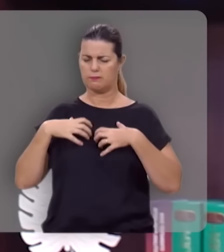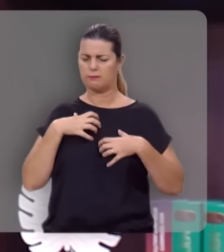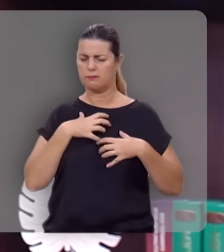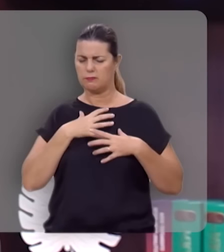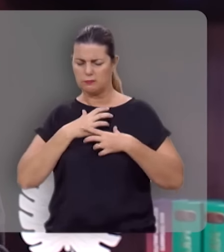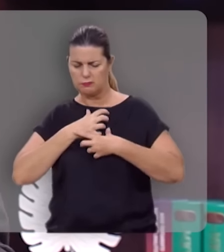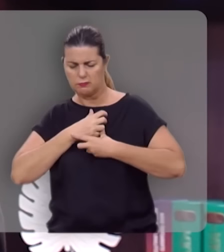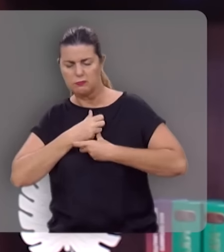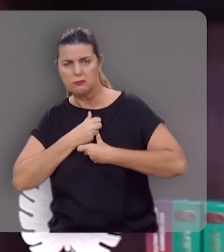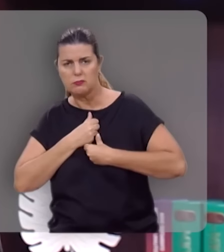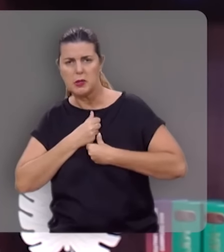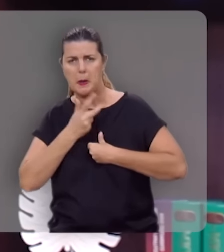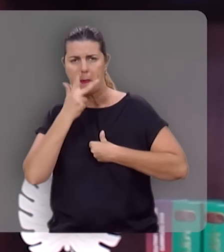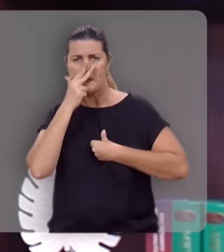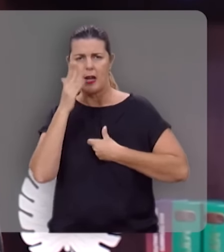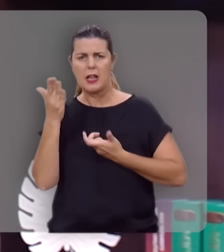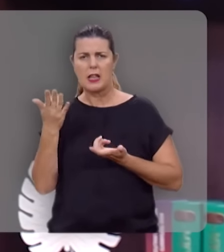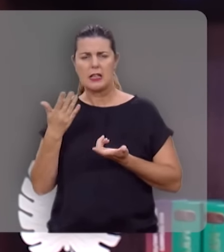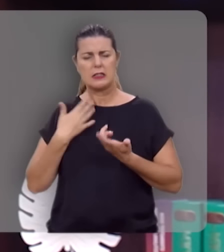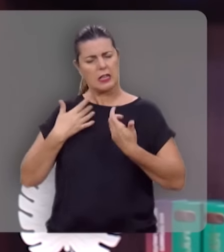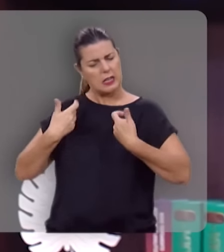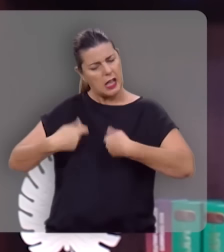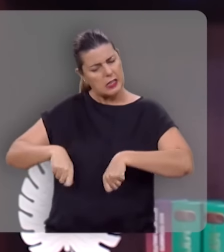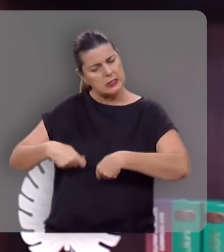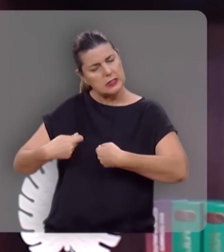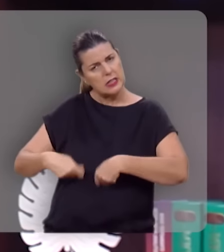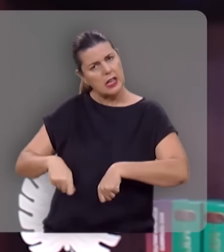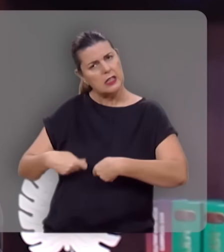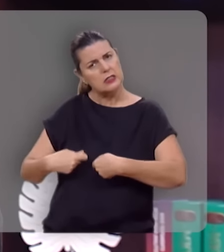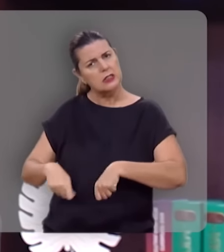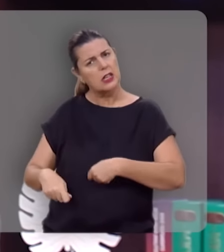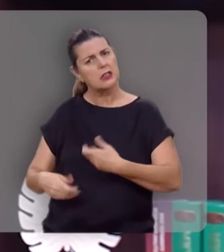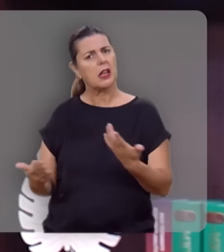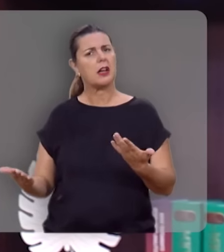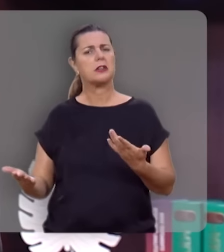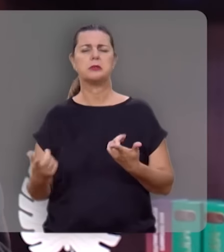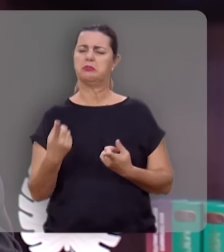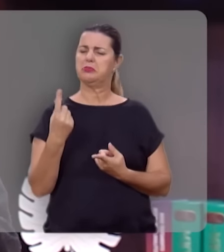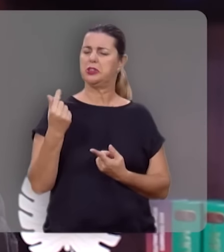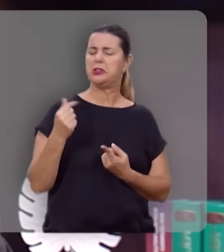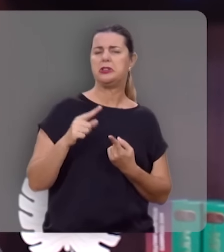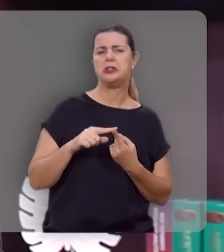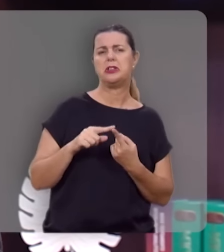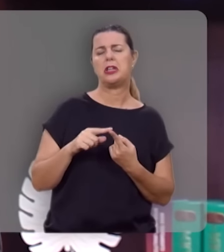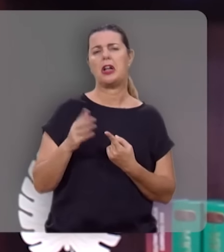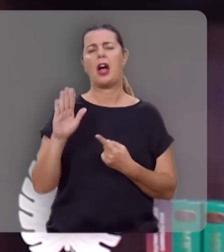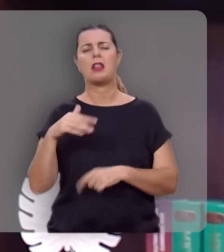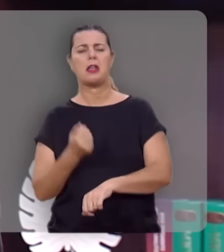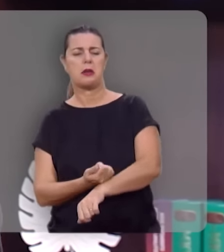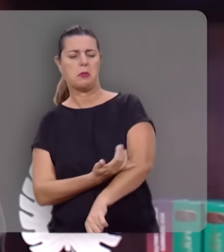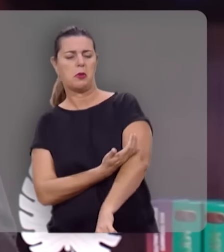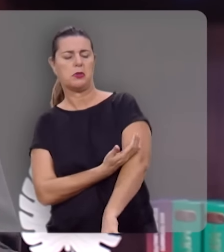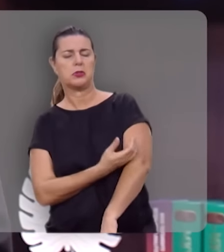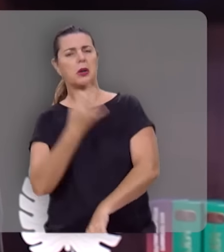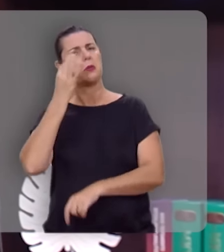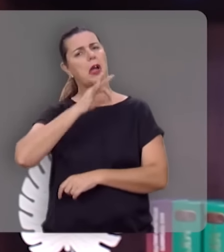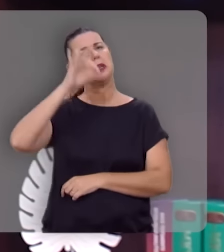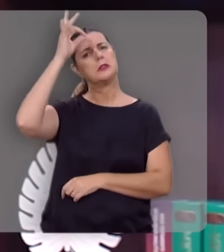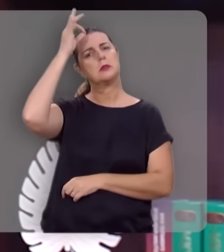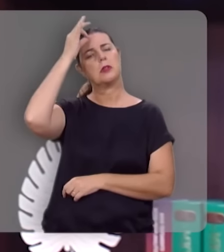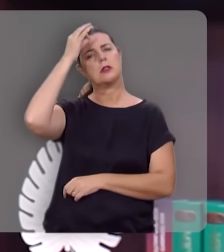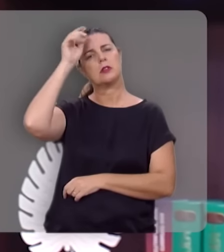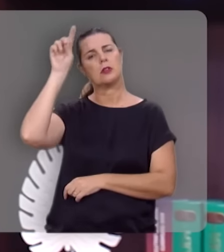de angústia no que diz respeito ao aspecto da necessidade, seja ela financeira ou até mesmo